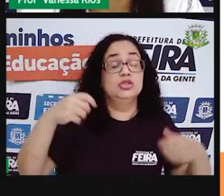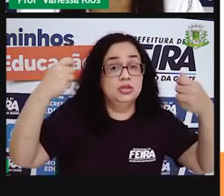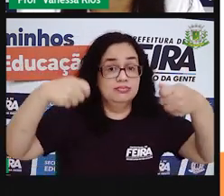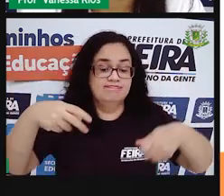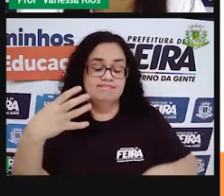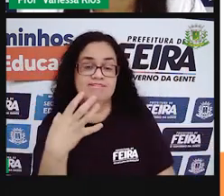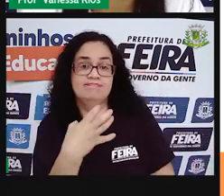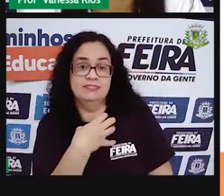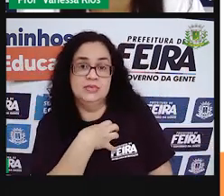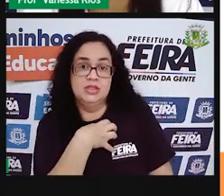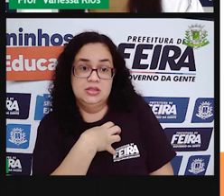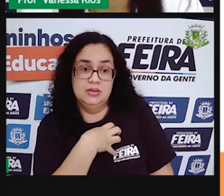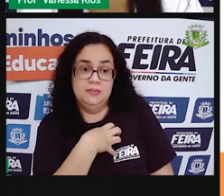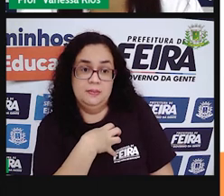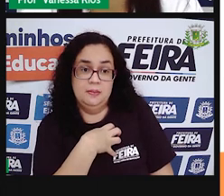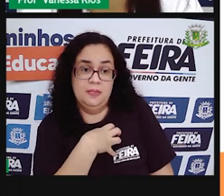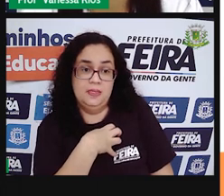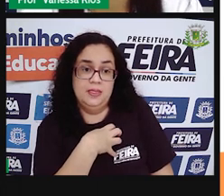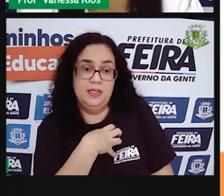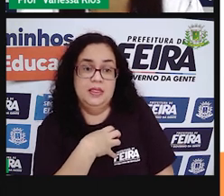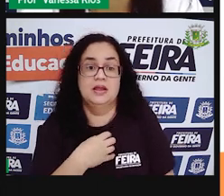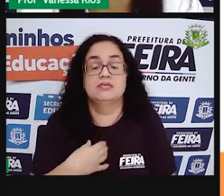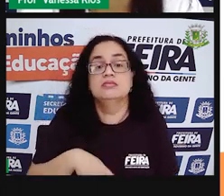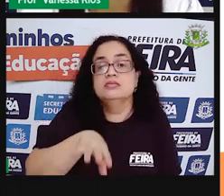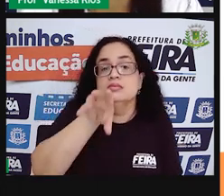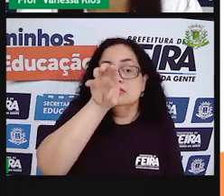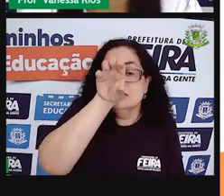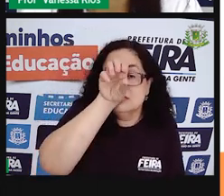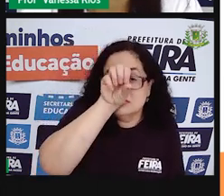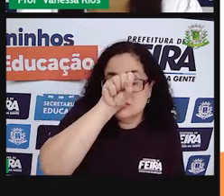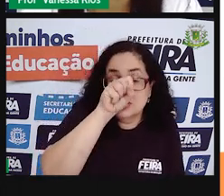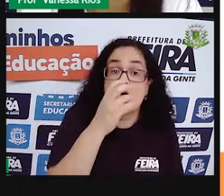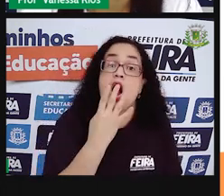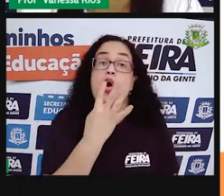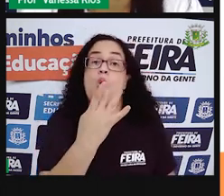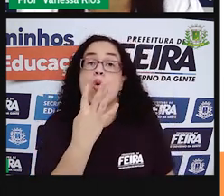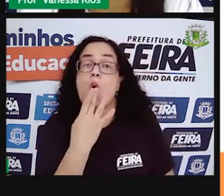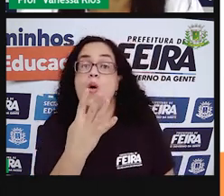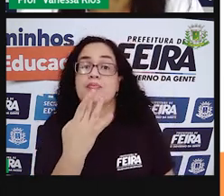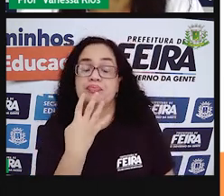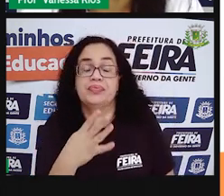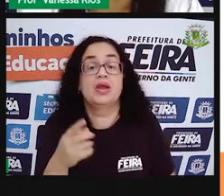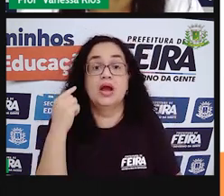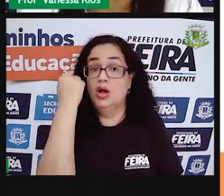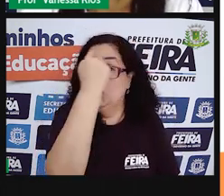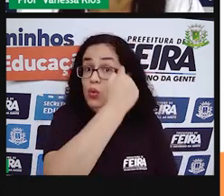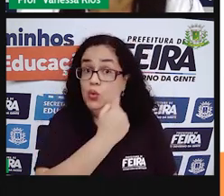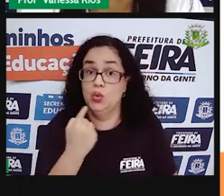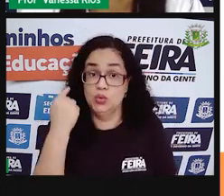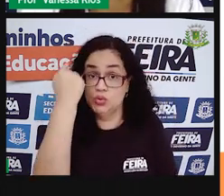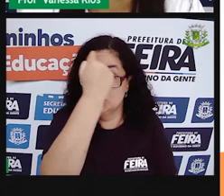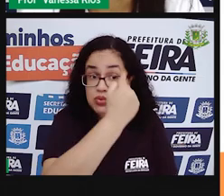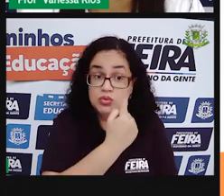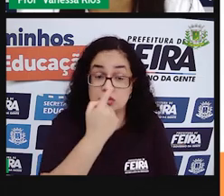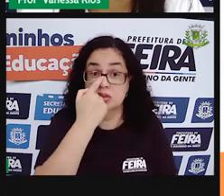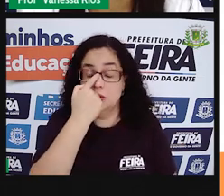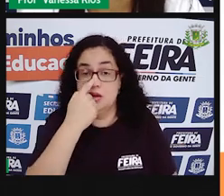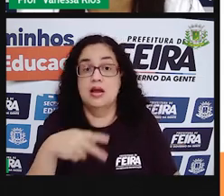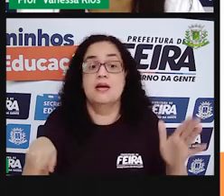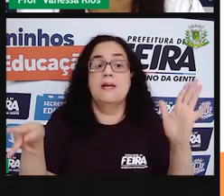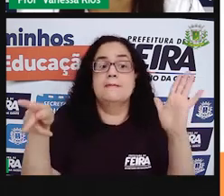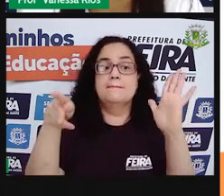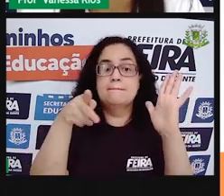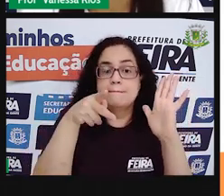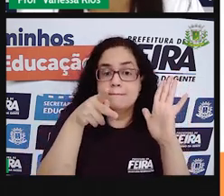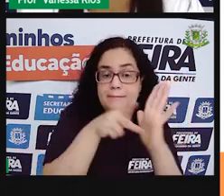do sentido, então estão relacionadas aí ao cheiro, à cor, ao gosto. As propriedades